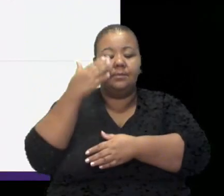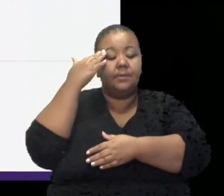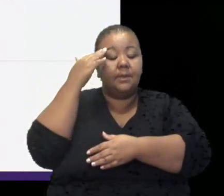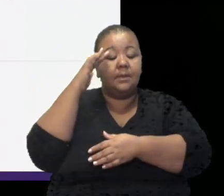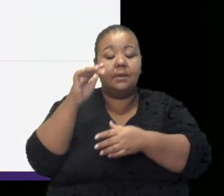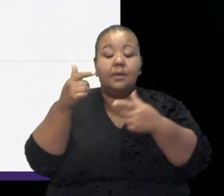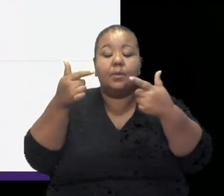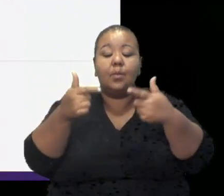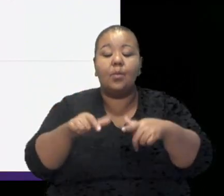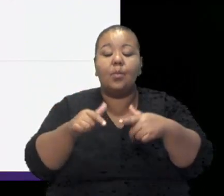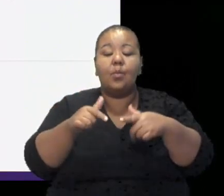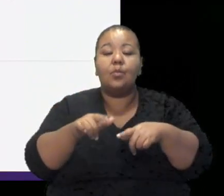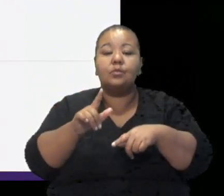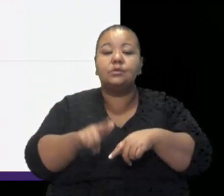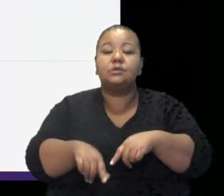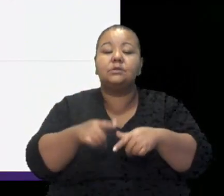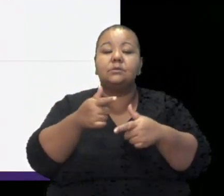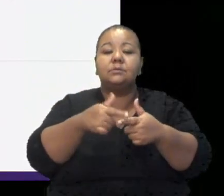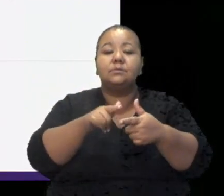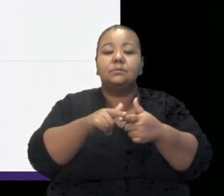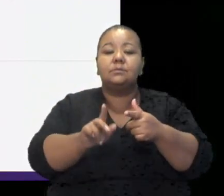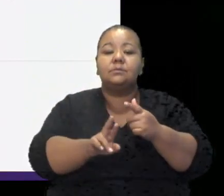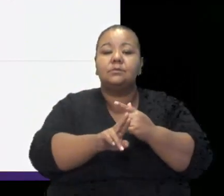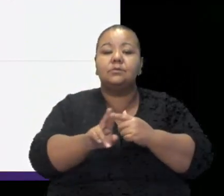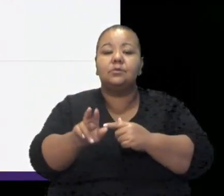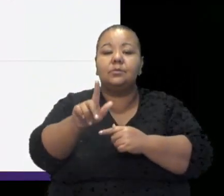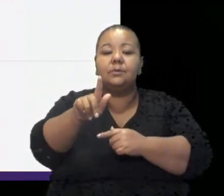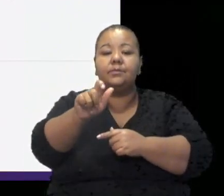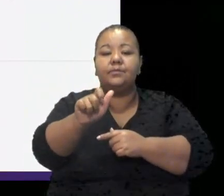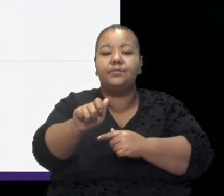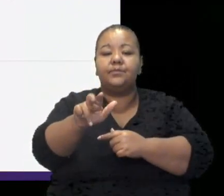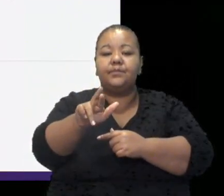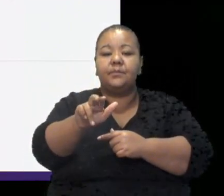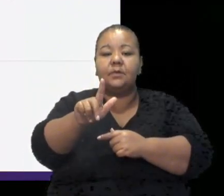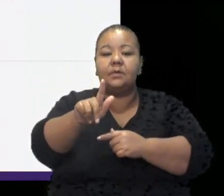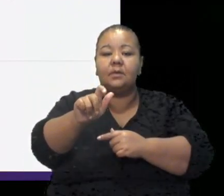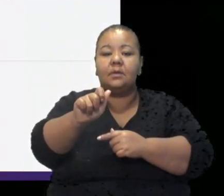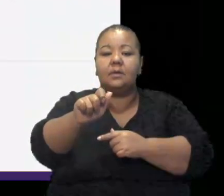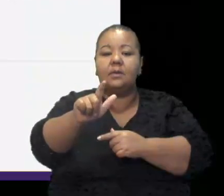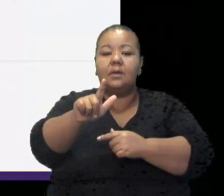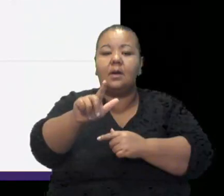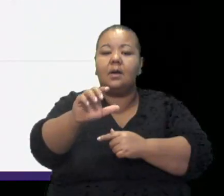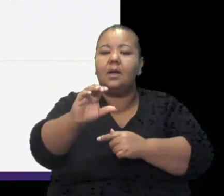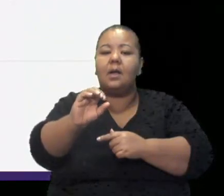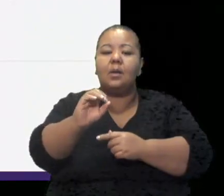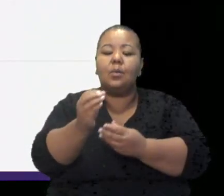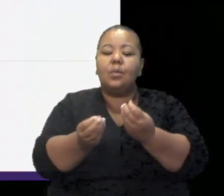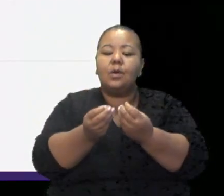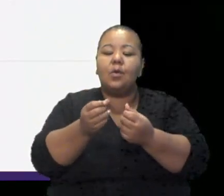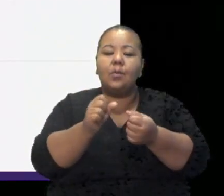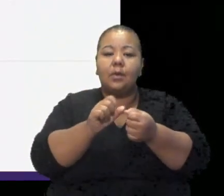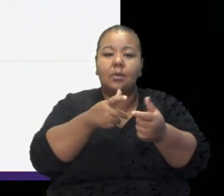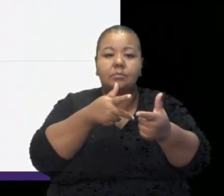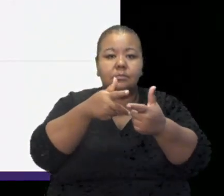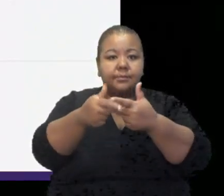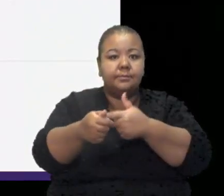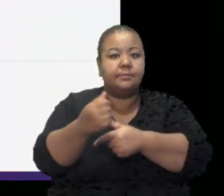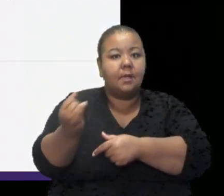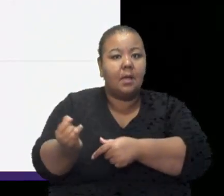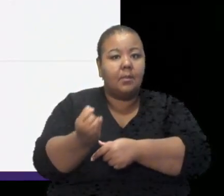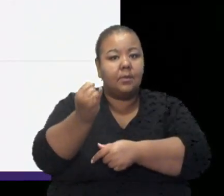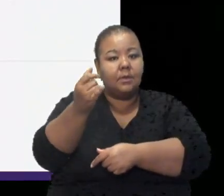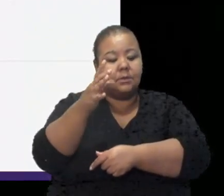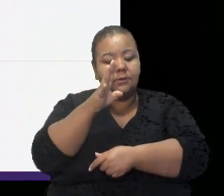entender aonde estão os meus gargalos e de que modo eu resolvo esses problemas. É importante também observar e